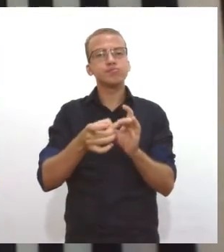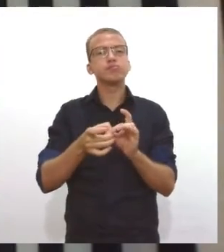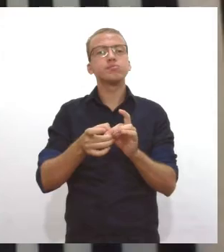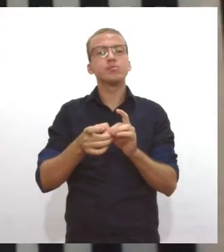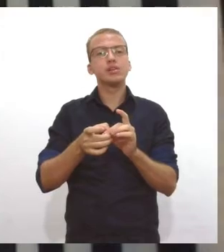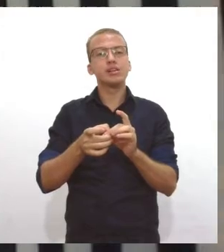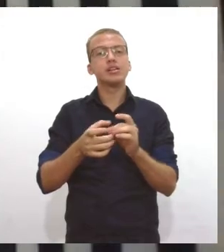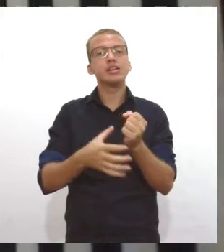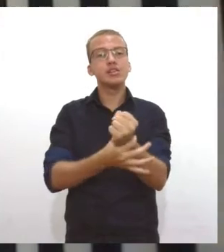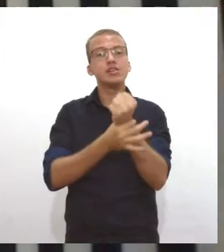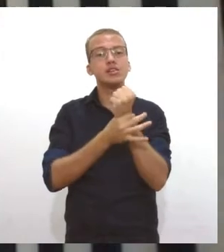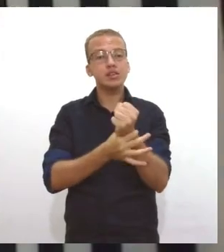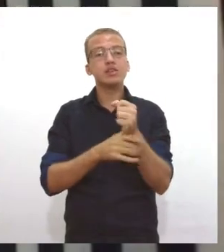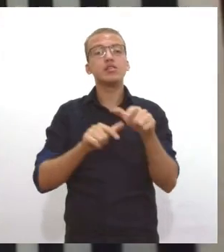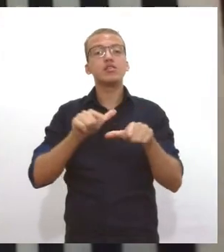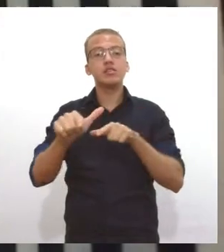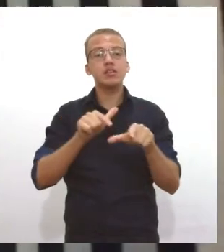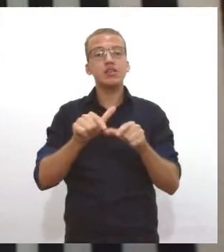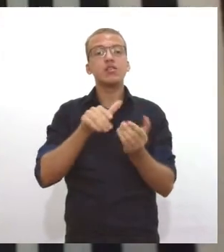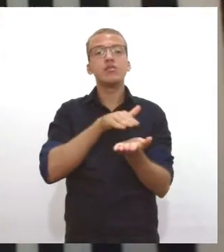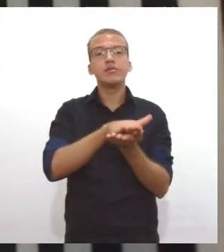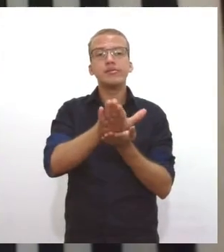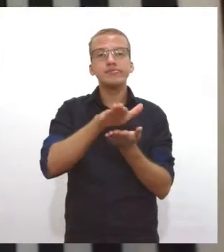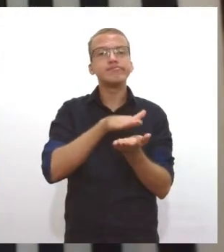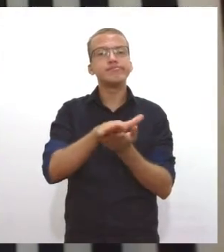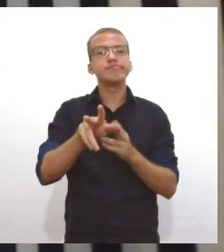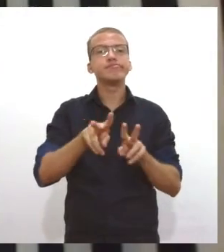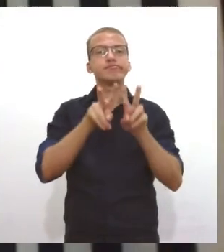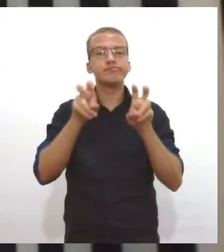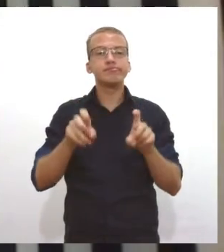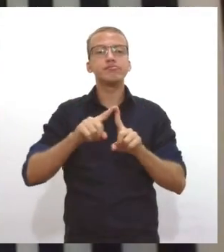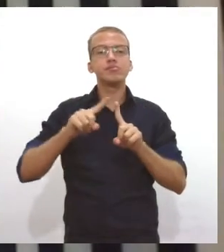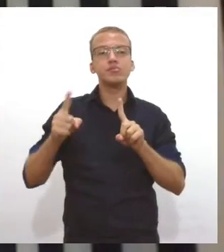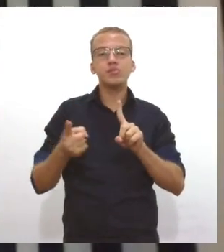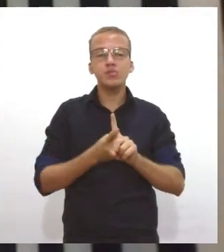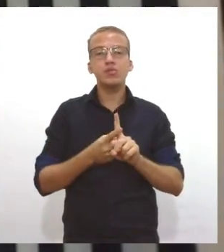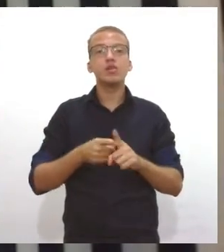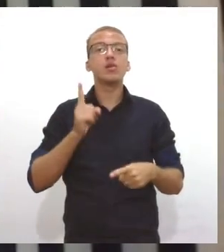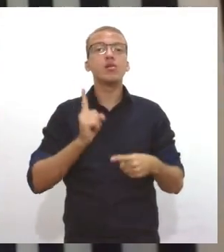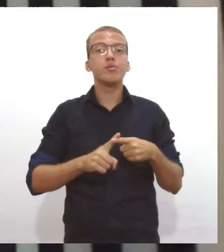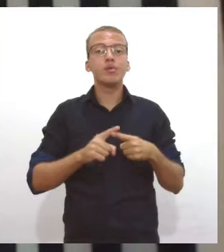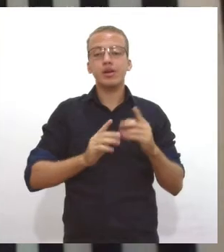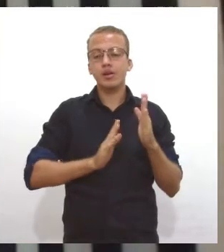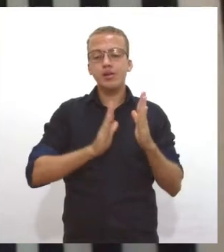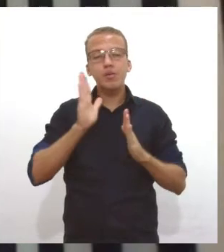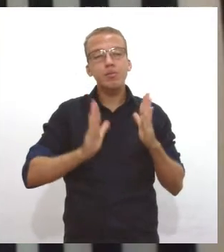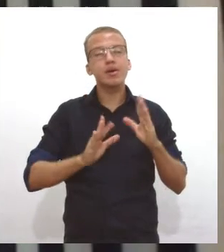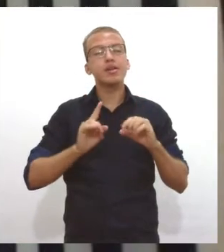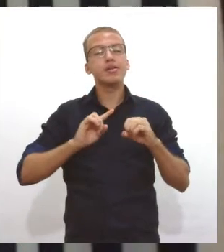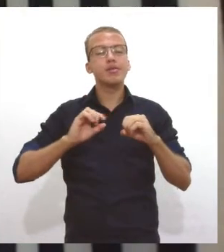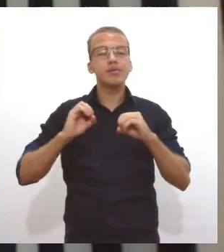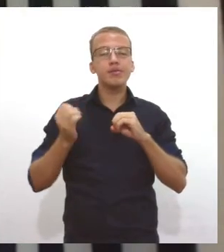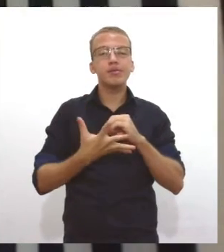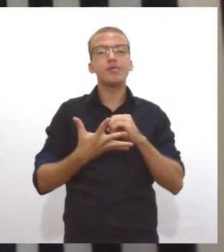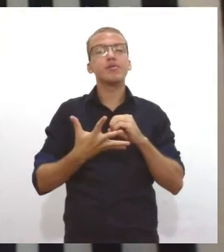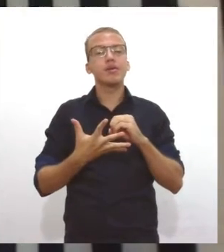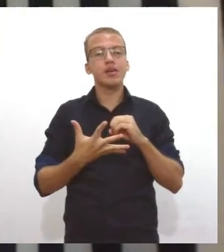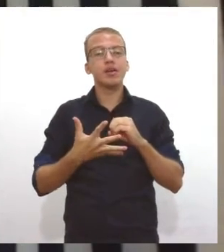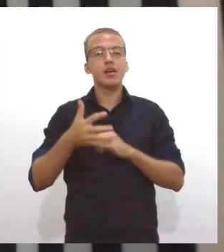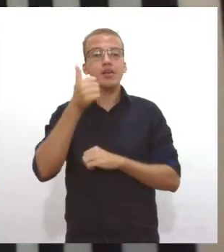publicados em fazer com muitos trabalhos sobre grávidas Porque durante o processo da academia por mais que as mulheres